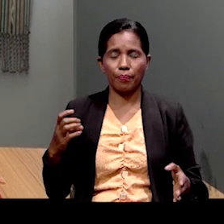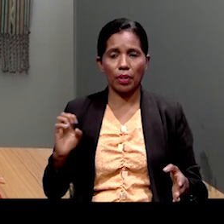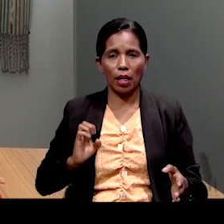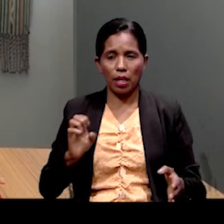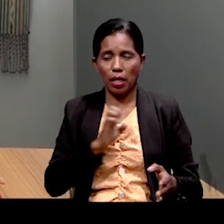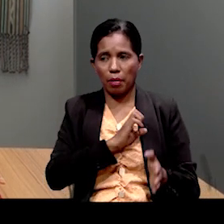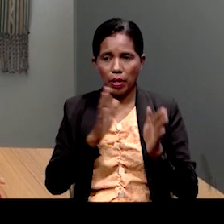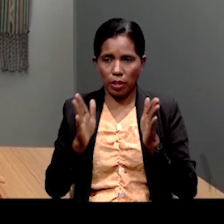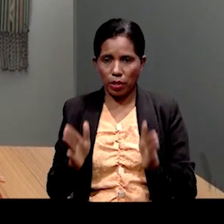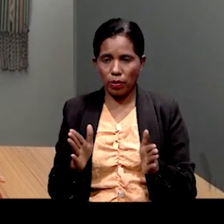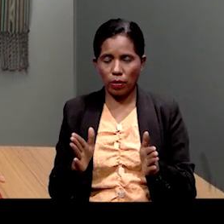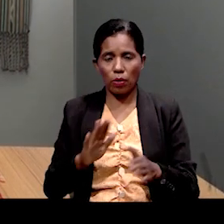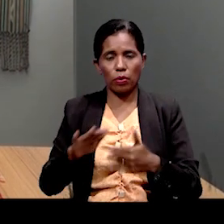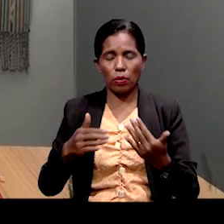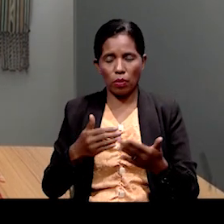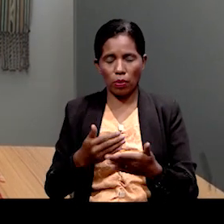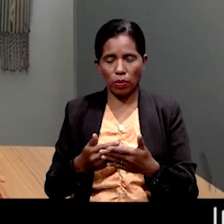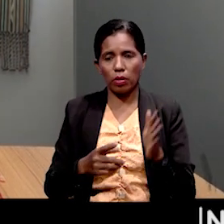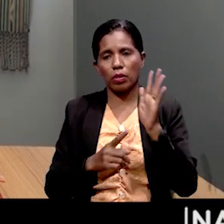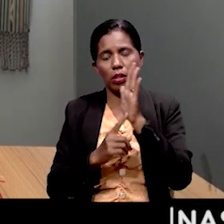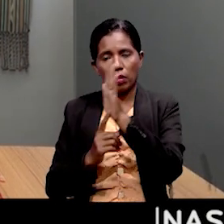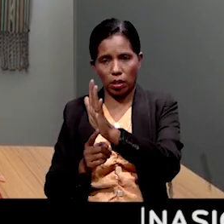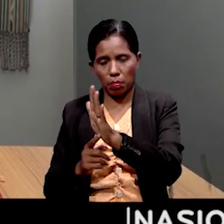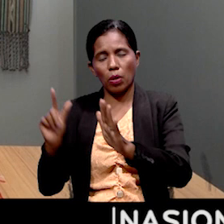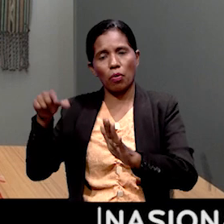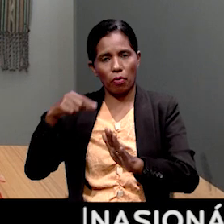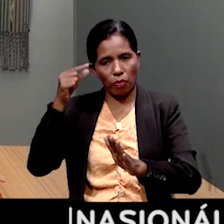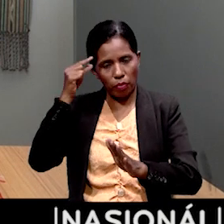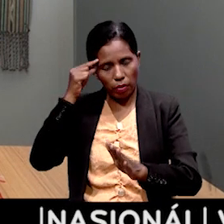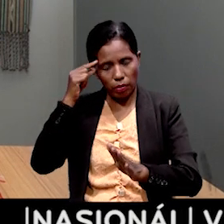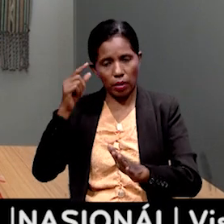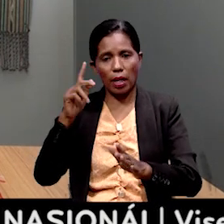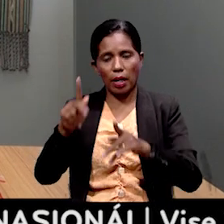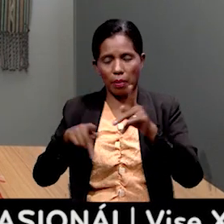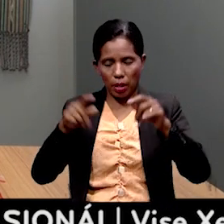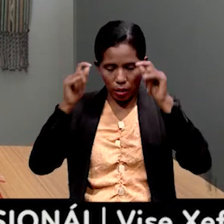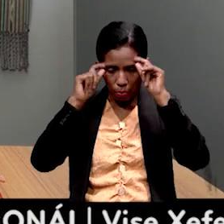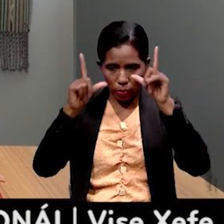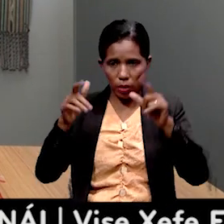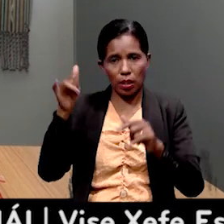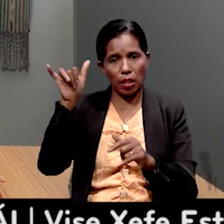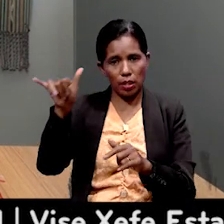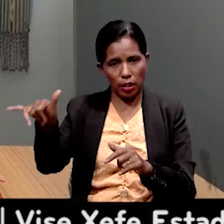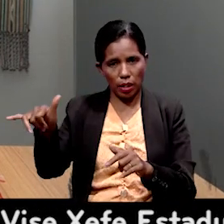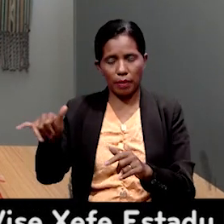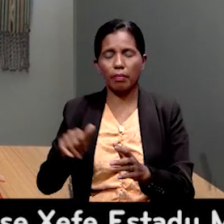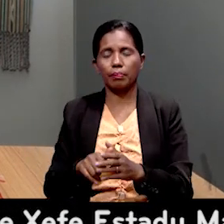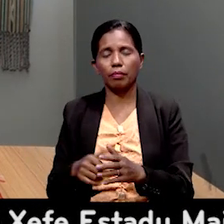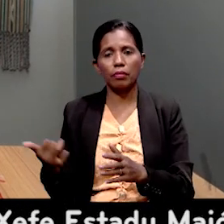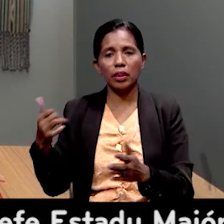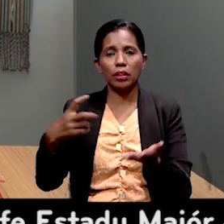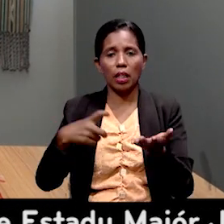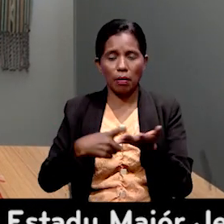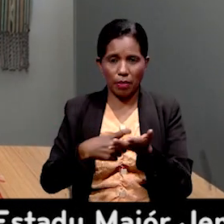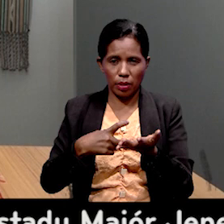embaixador sirototu atu fohatene ba ia governo nebe ke het itene malu Timor-Roan Sira helaba nebe sirne pasaporte